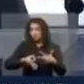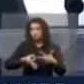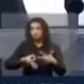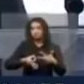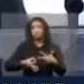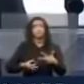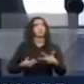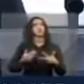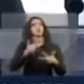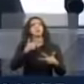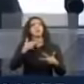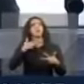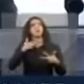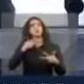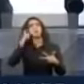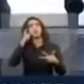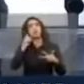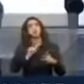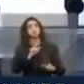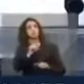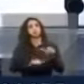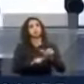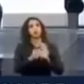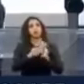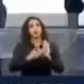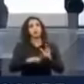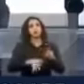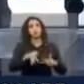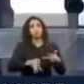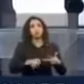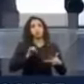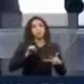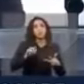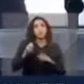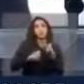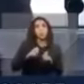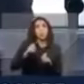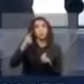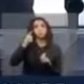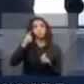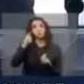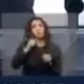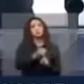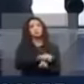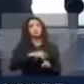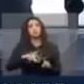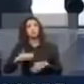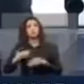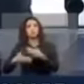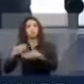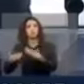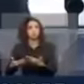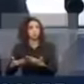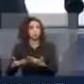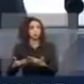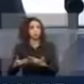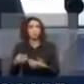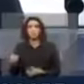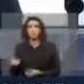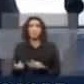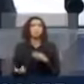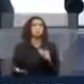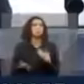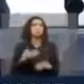no ordenamento jurídico sobre o argumento de avanço civilizatório, independentemente de quem seja